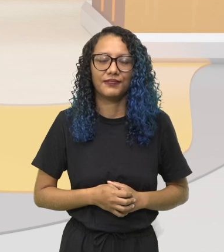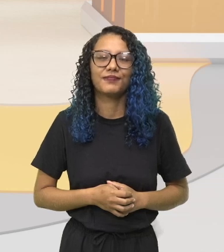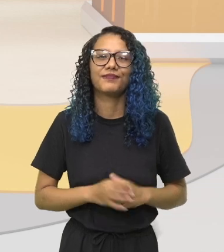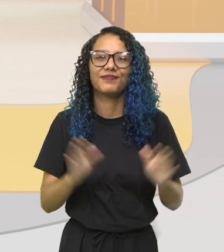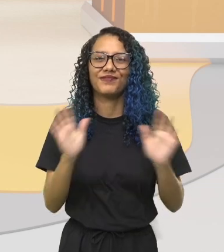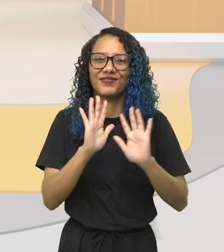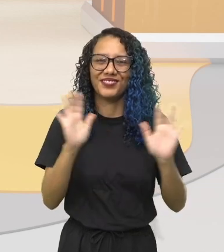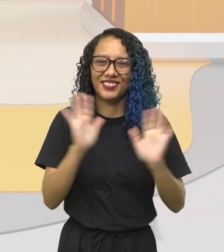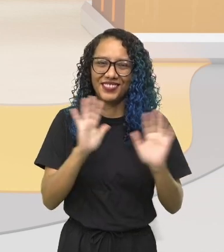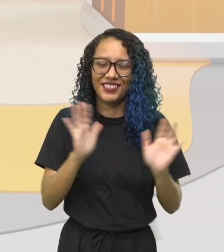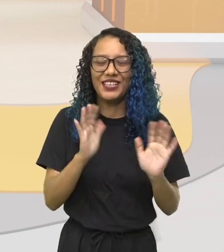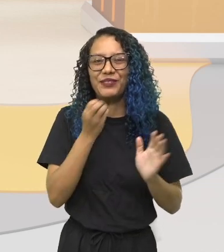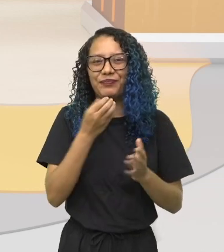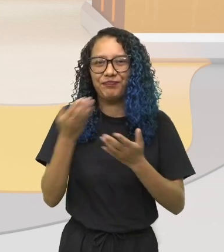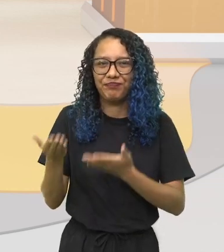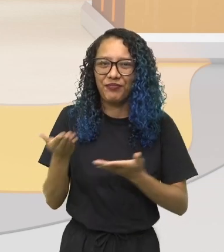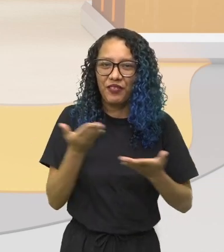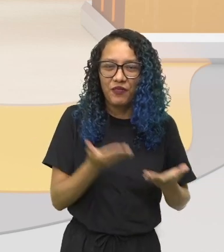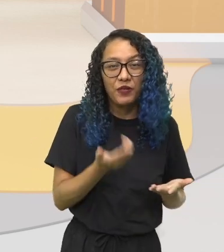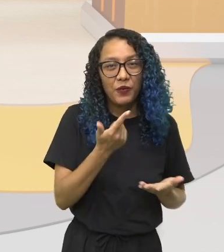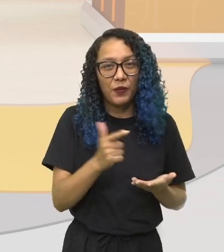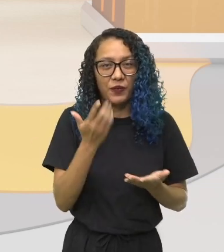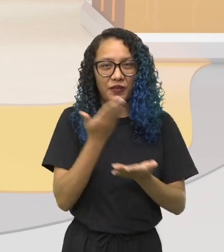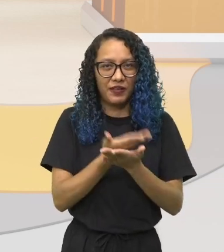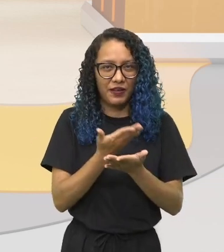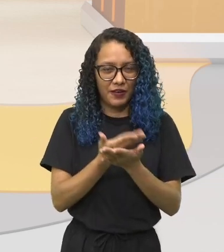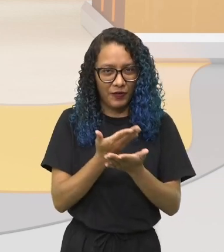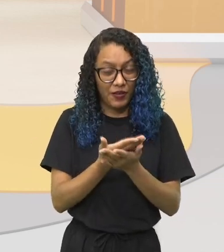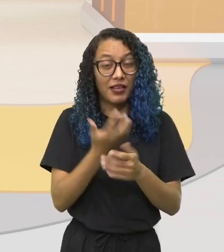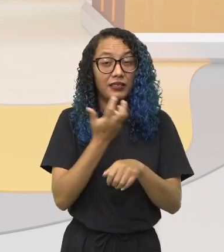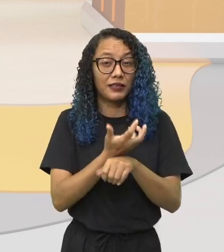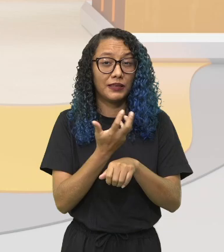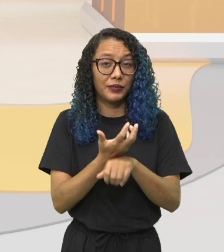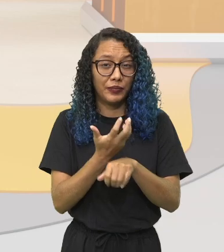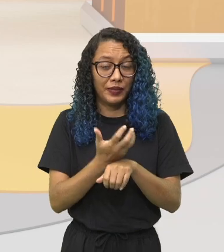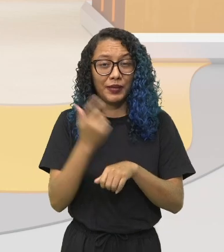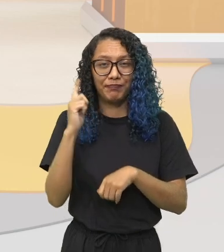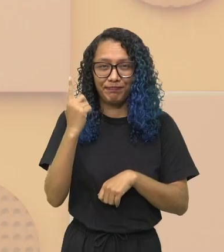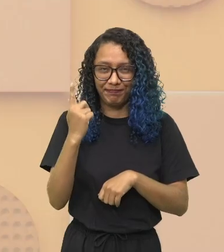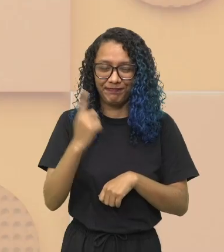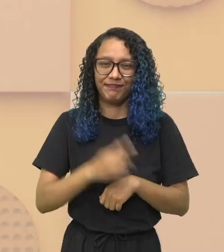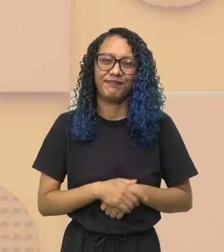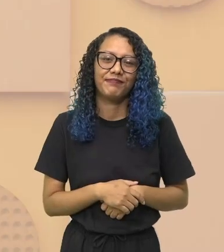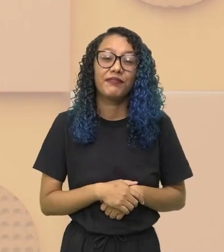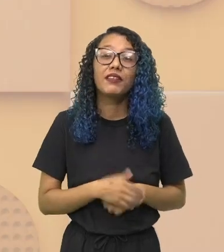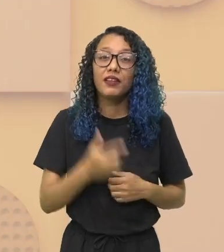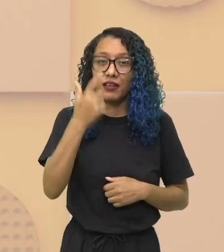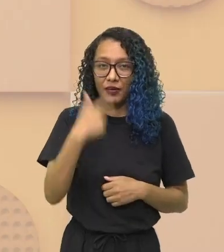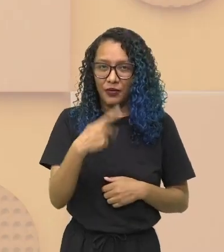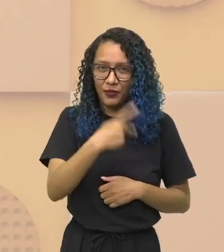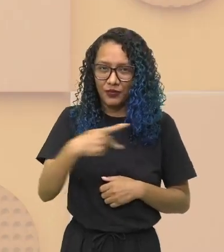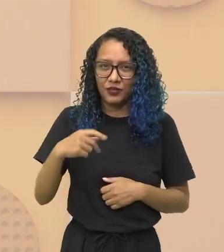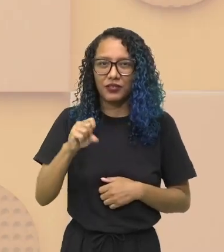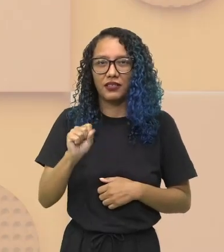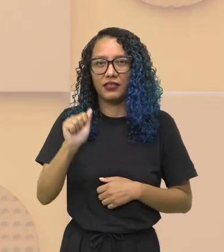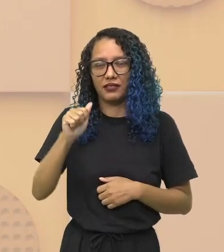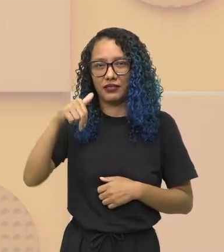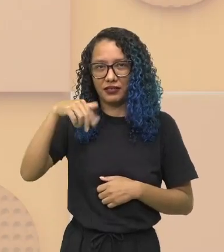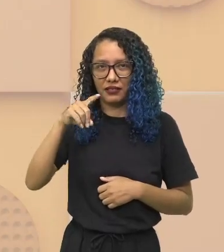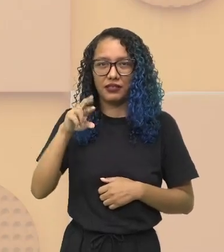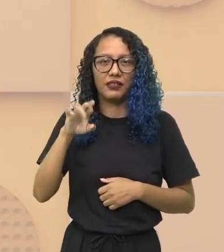Olá a todos vocês, sejam bem-vindos a mais uma aula do nosso componente de Geografia. Eu sou a professora